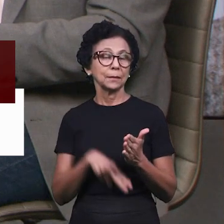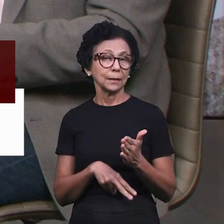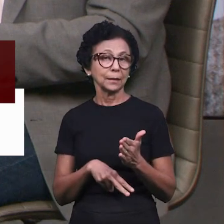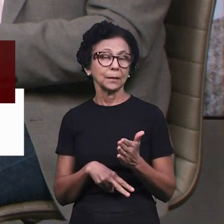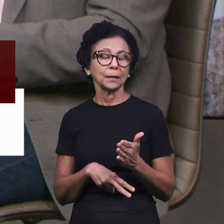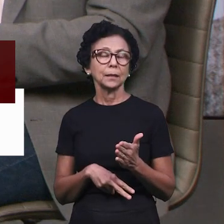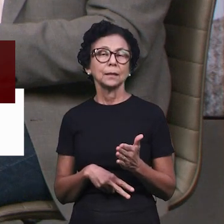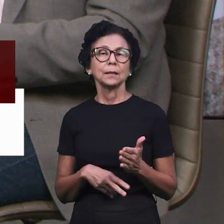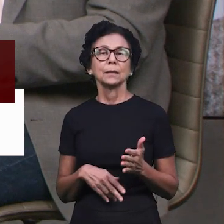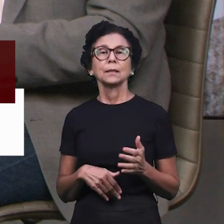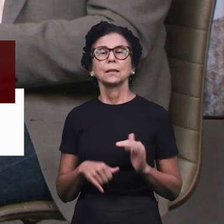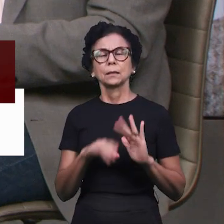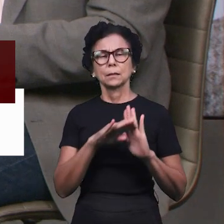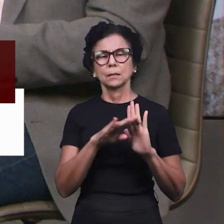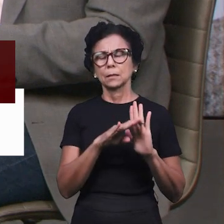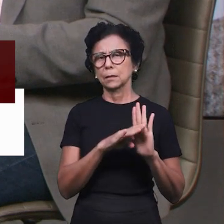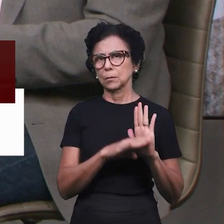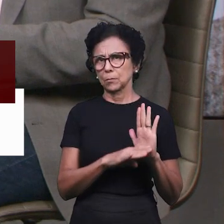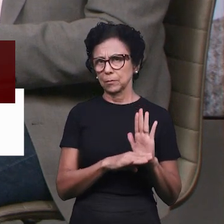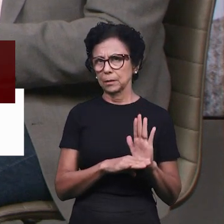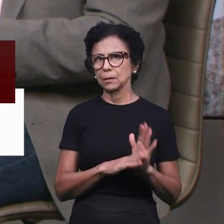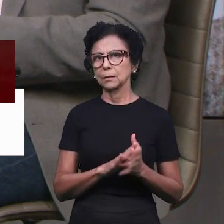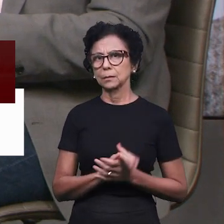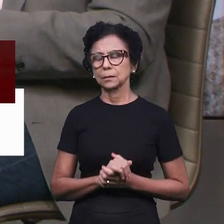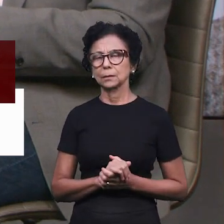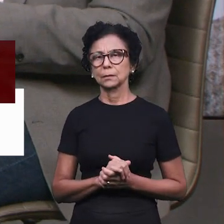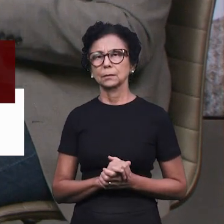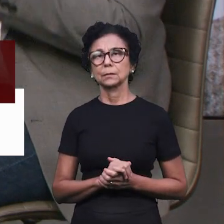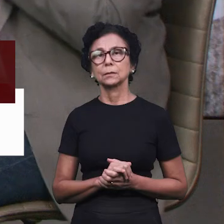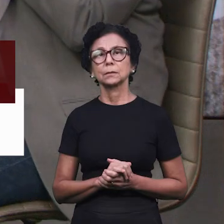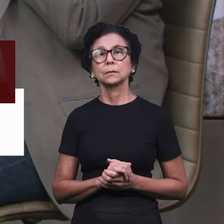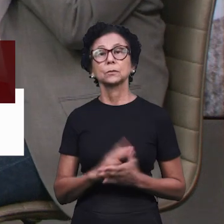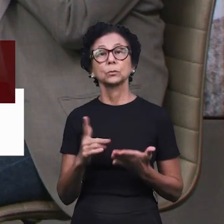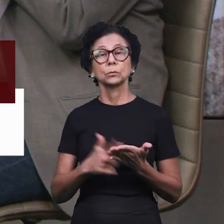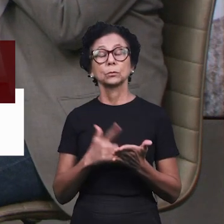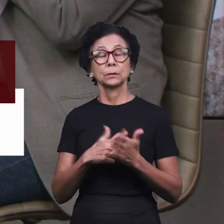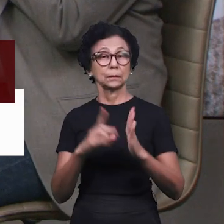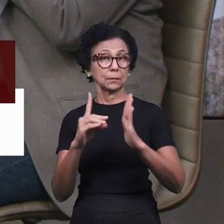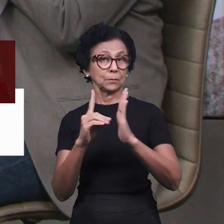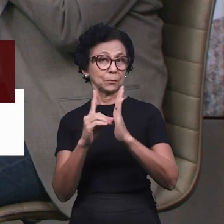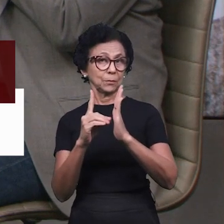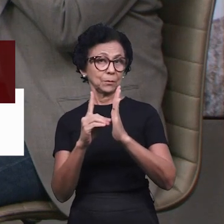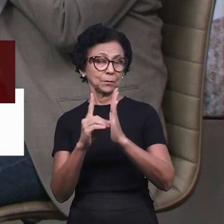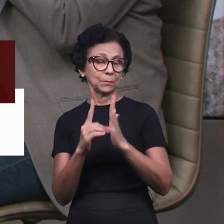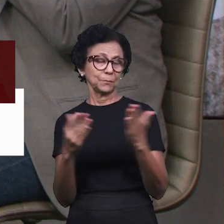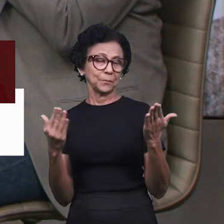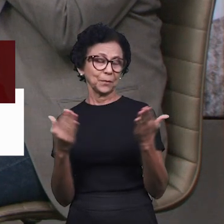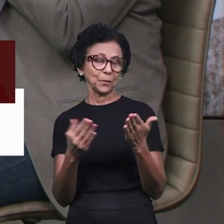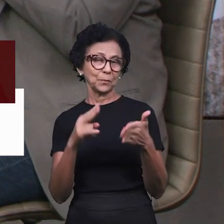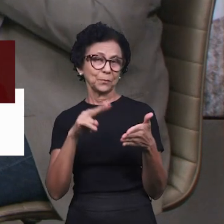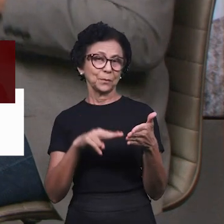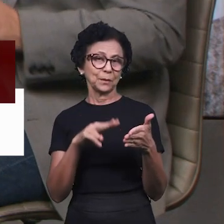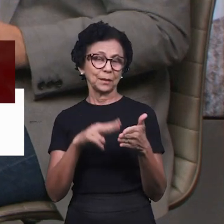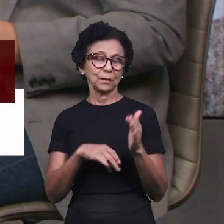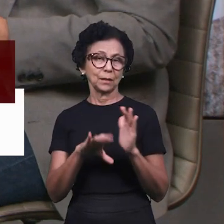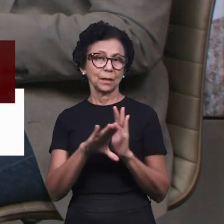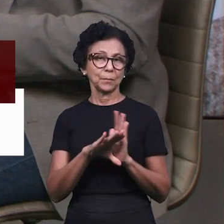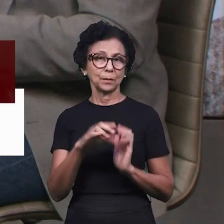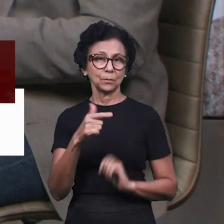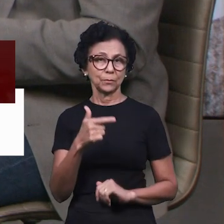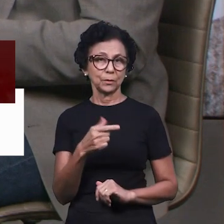fazendo aqui a leitura sequencial da nossa Bíblia, estamos em Deuteronômio e hoje nós vamos ler o